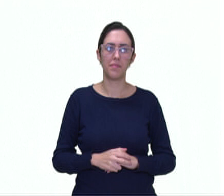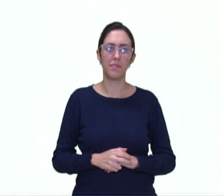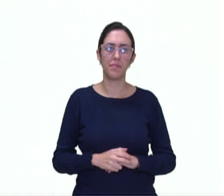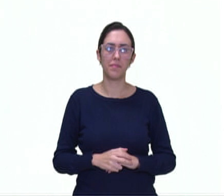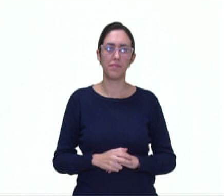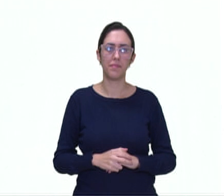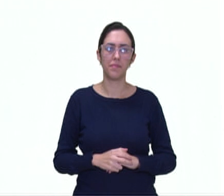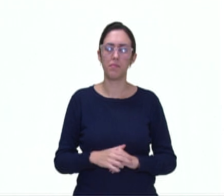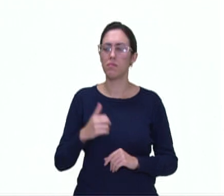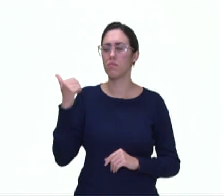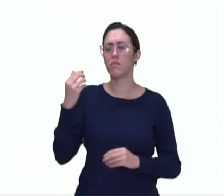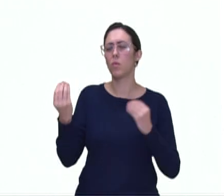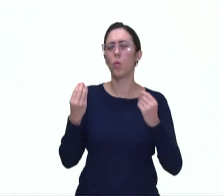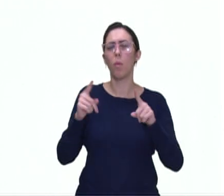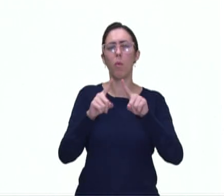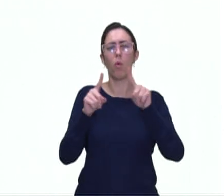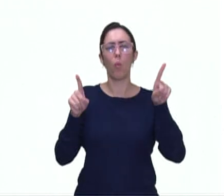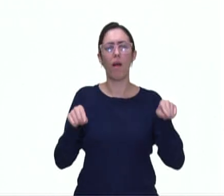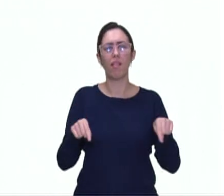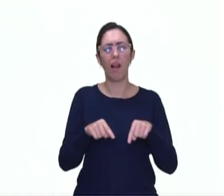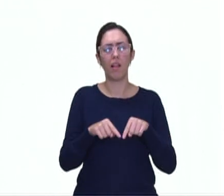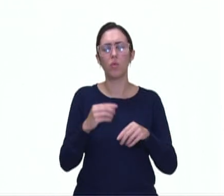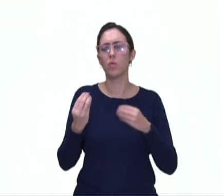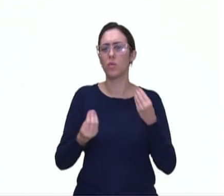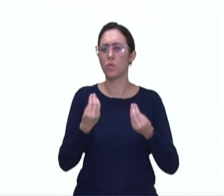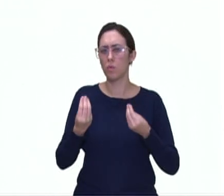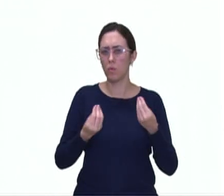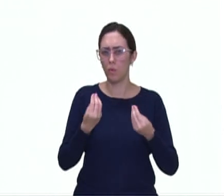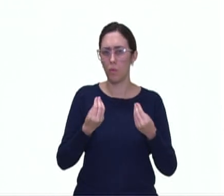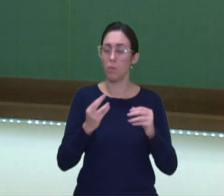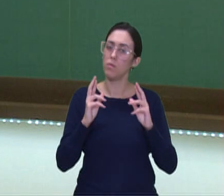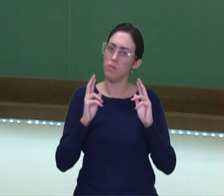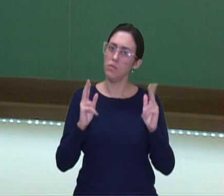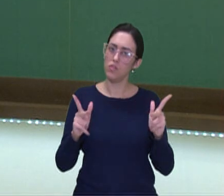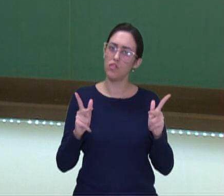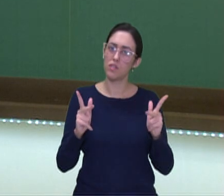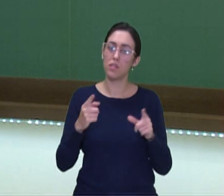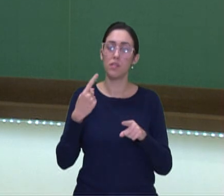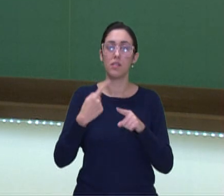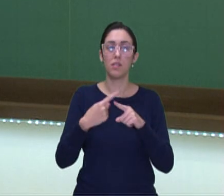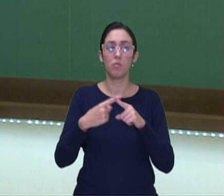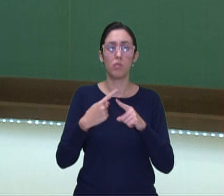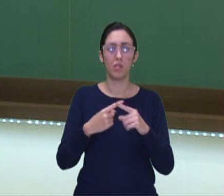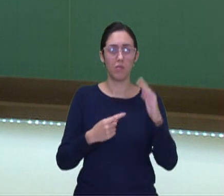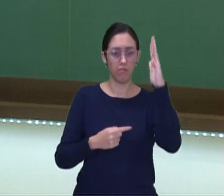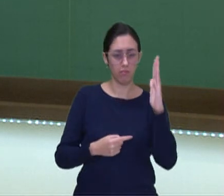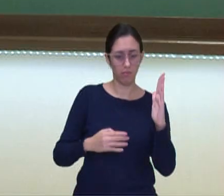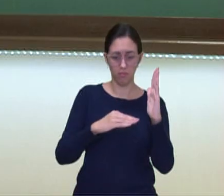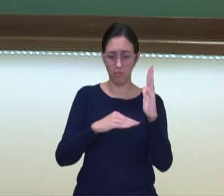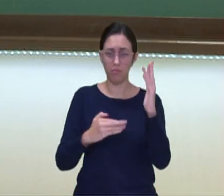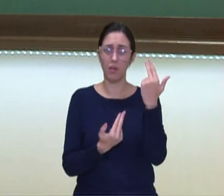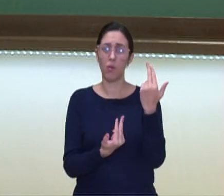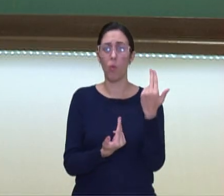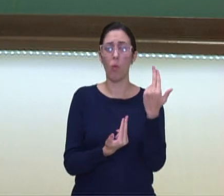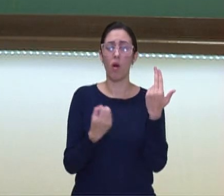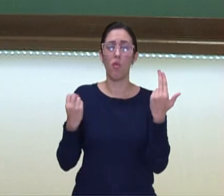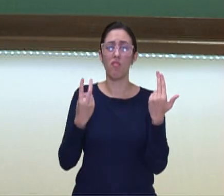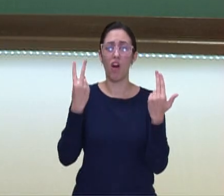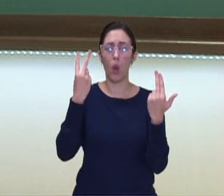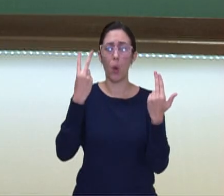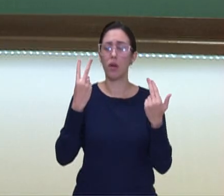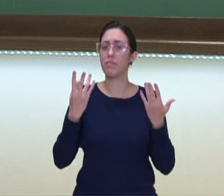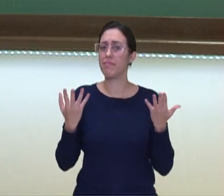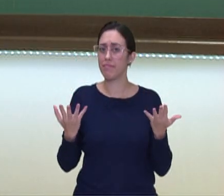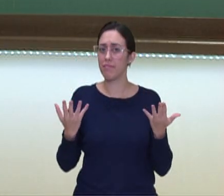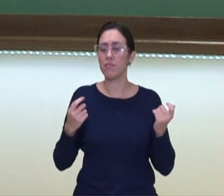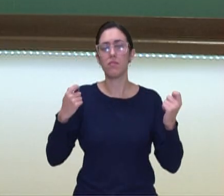E a área de um quadrado? Como é que fica? A área do quadrado é diferente, né? Porque os lados são do mesmo tamanho. Então, para lados do mesmo tamanho, você tem que representar